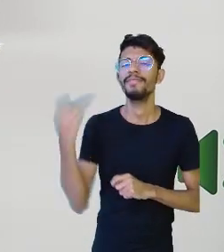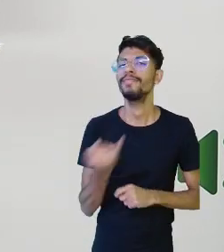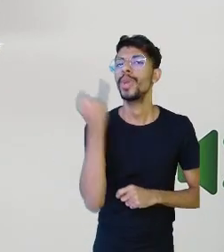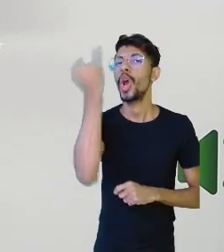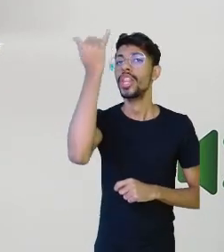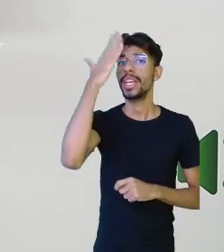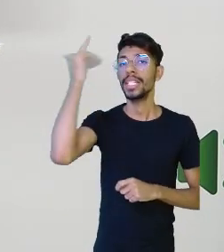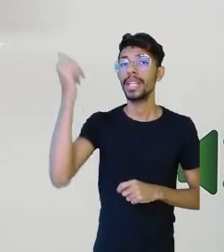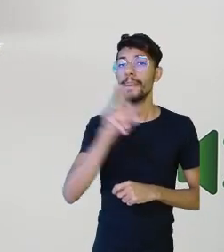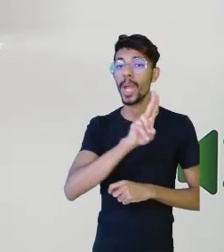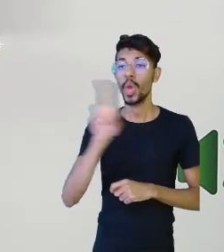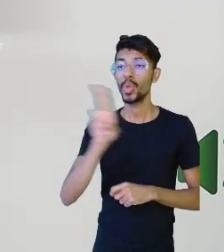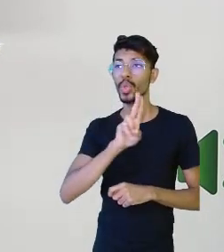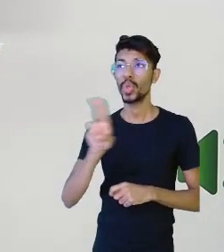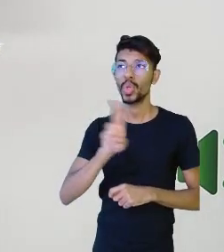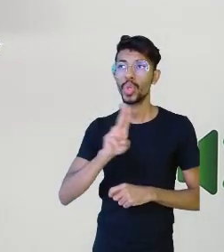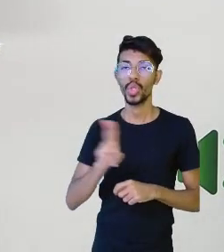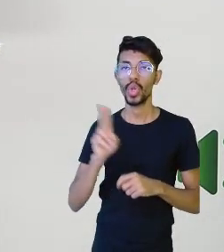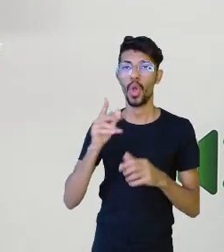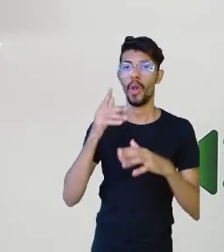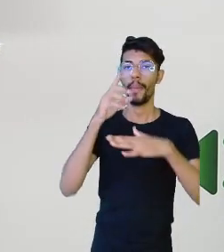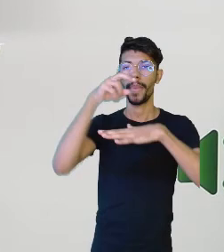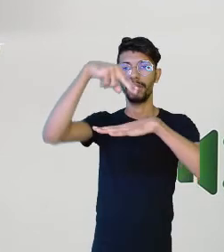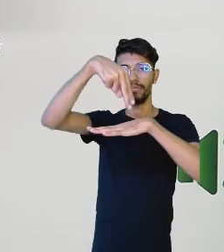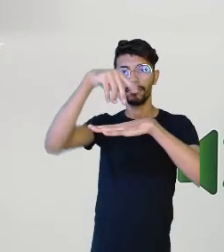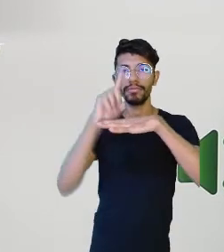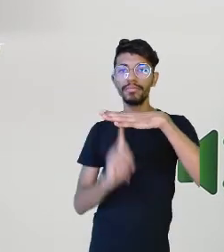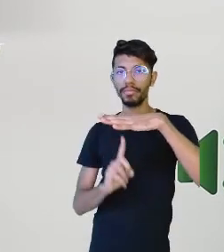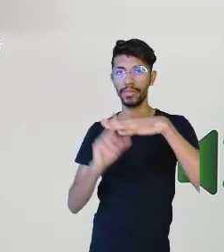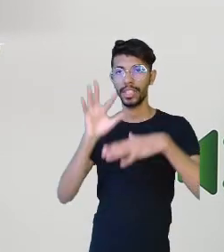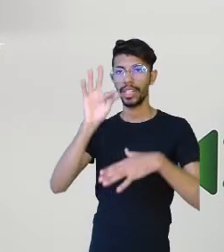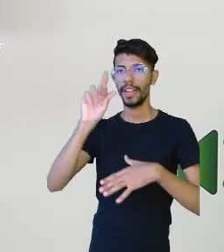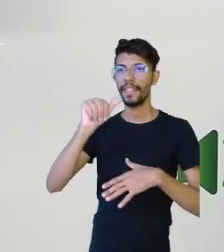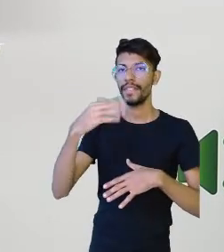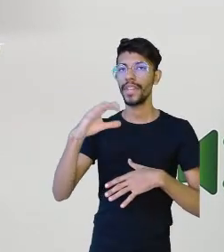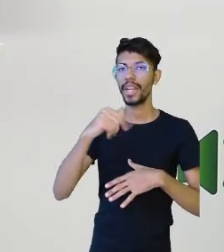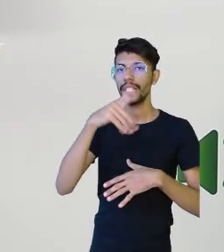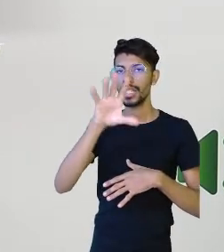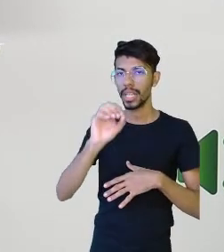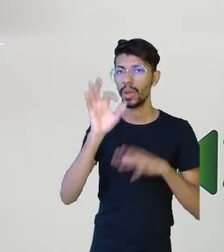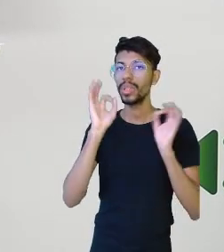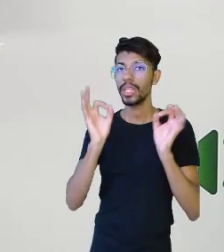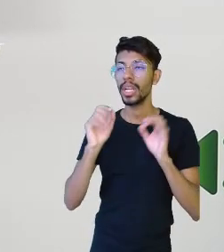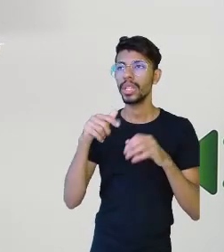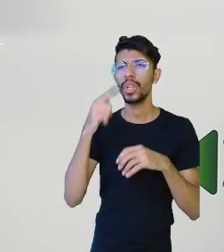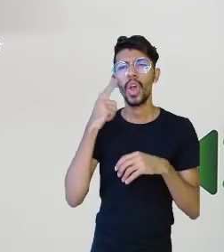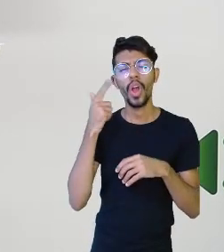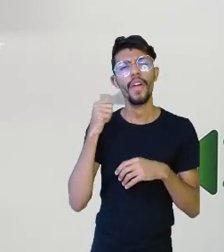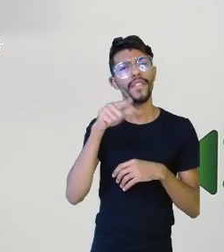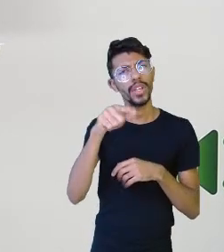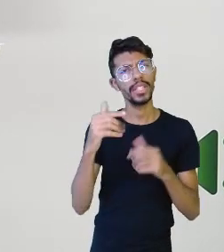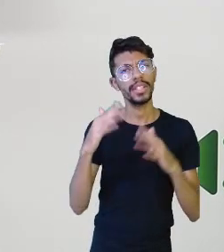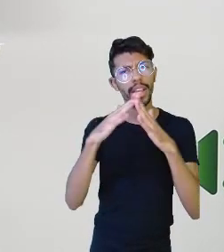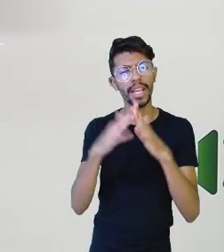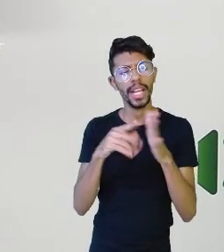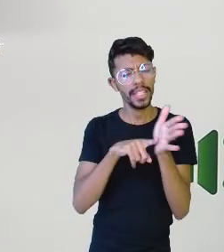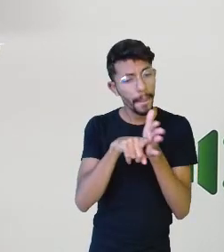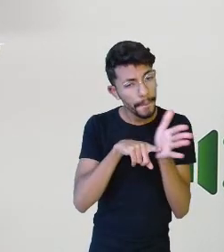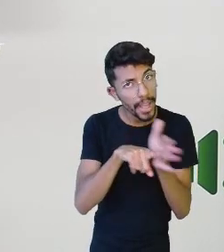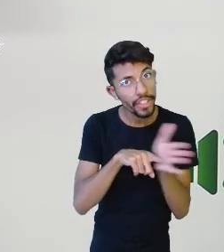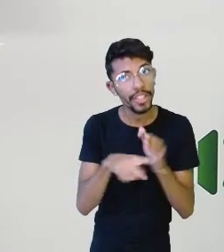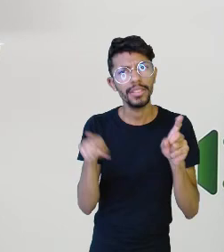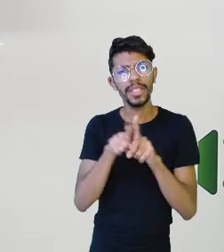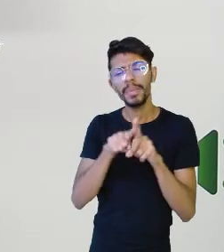saber o nome das frações. Você que está em casa, não deixa de pesquisar, não deixa de perguntar a teu